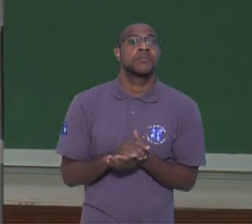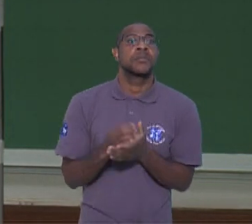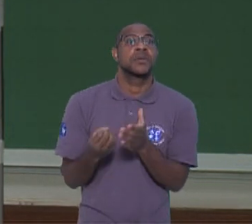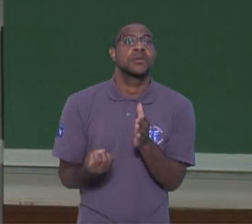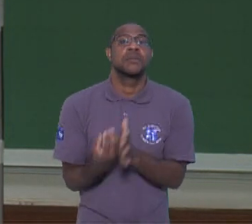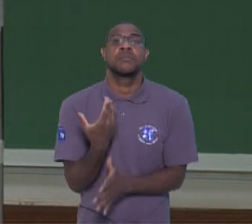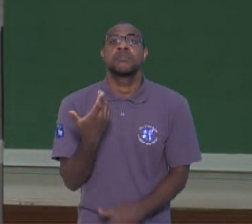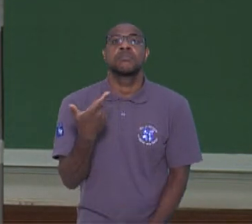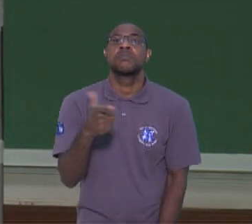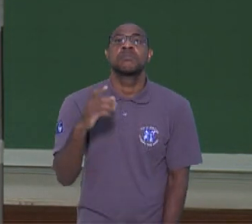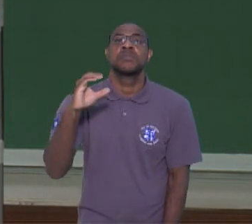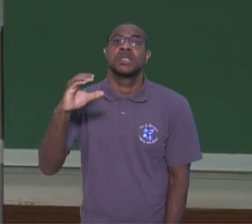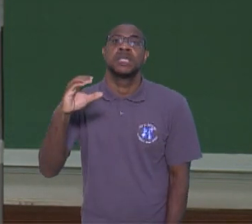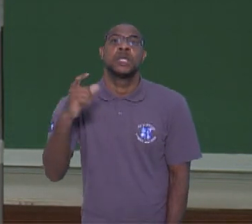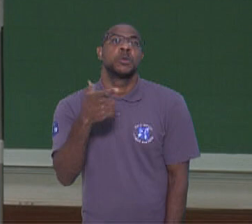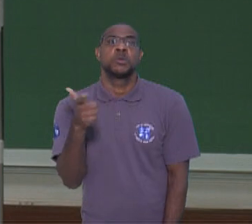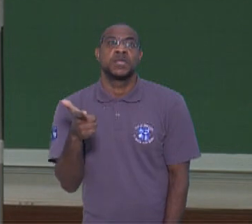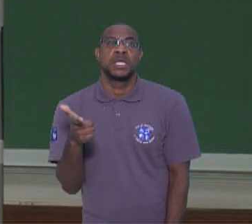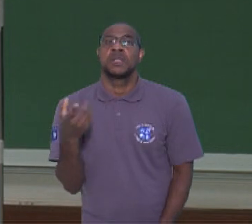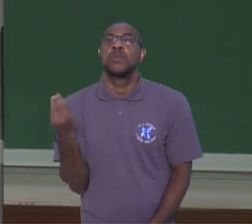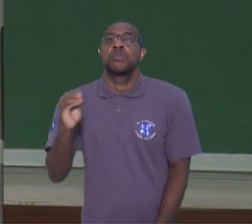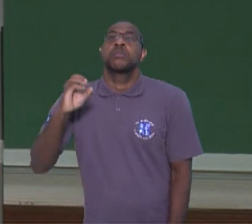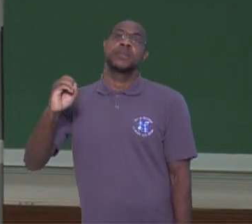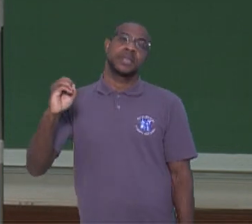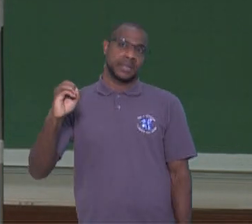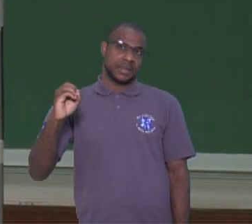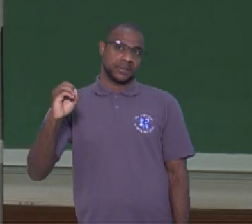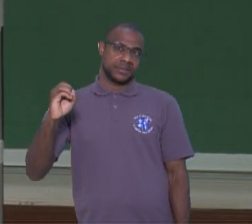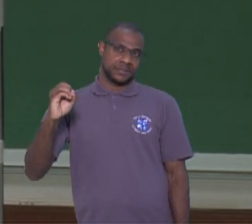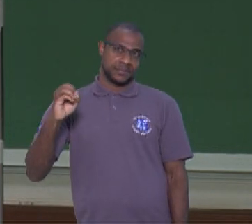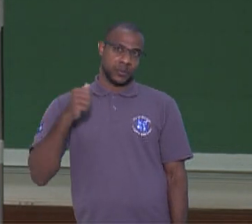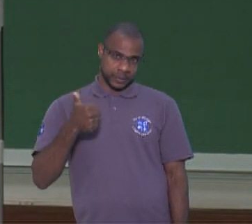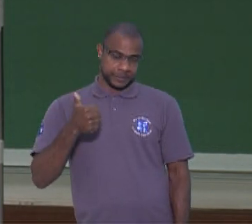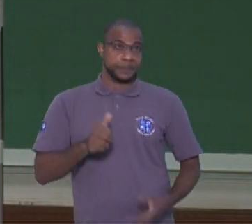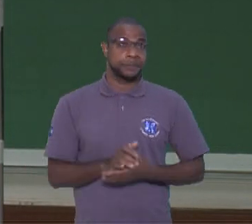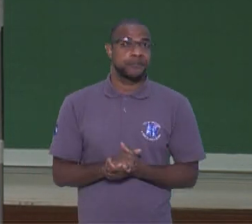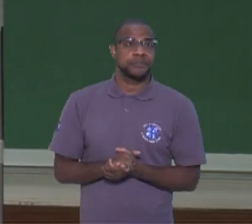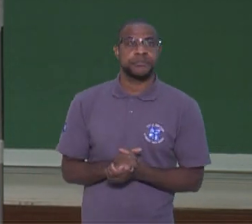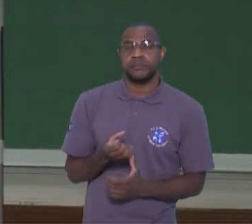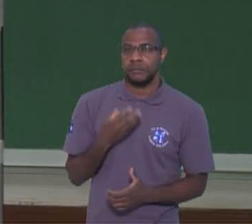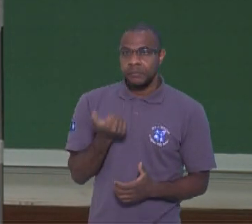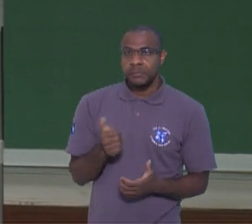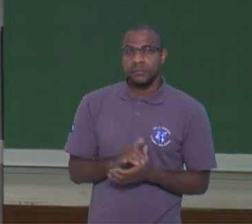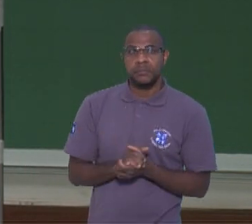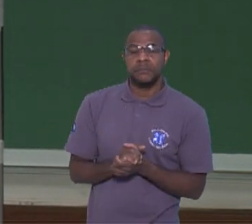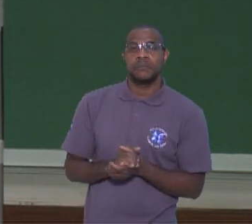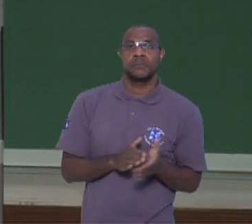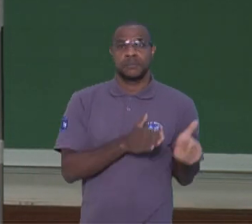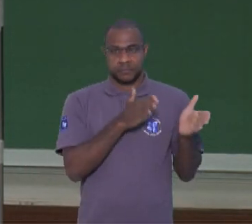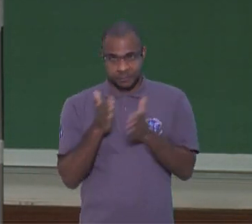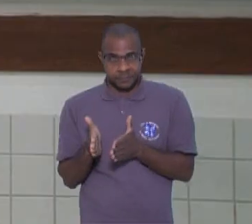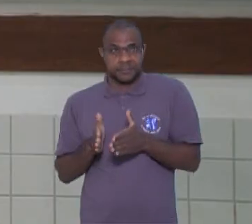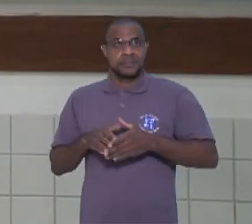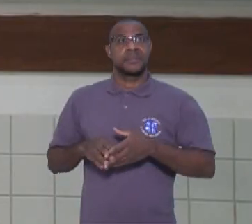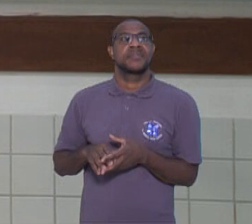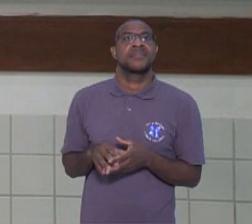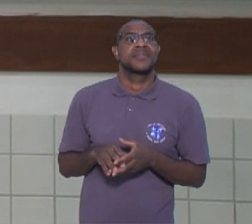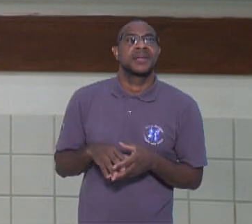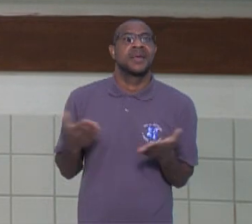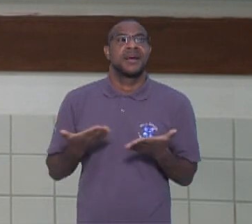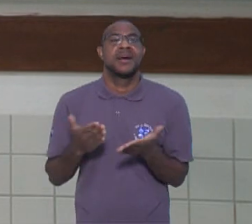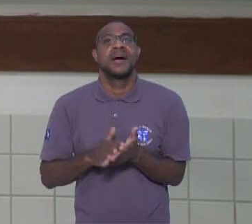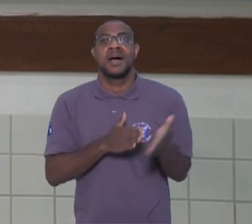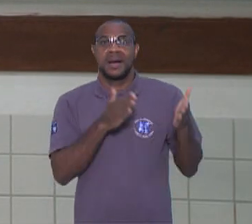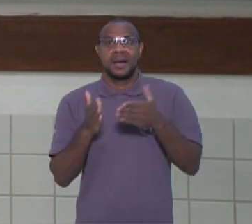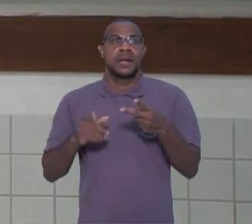C. Quem que ele é? É zero. Beleza? Legal, né? Bom, vamos para o segundo caso. Segundo